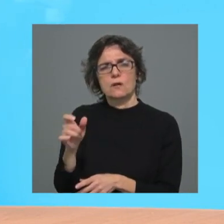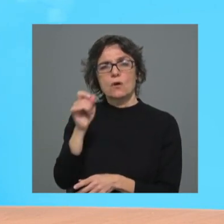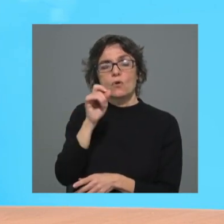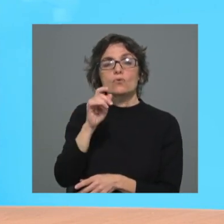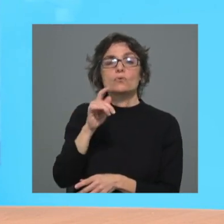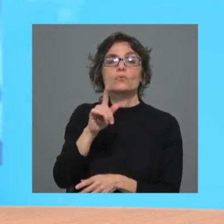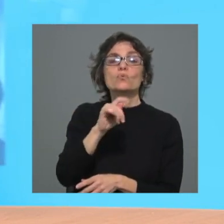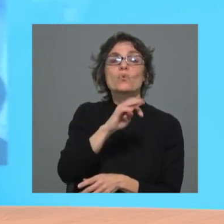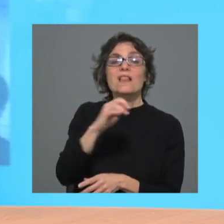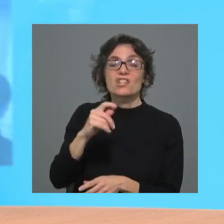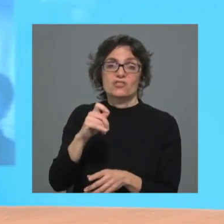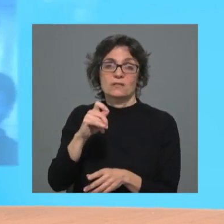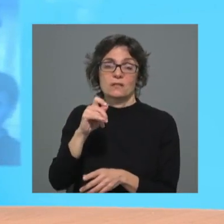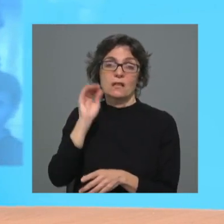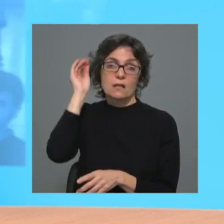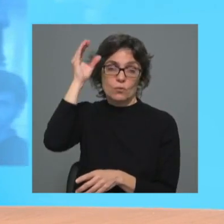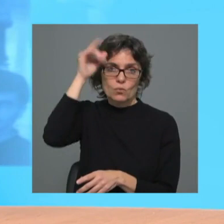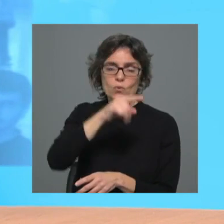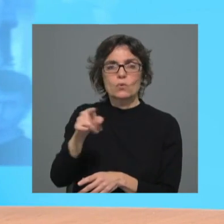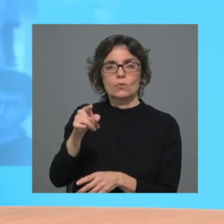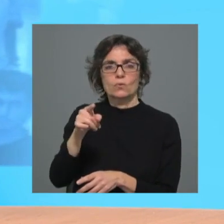guerra é alimentada em função da exploração mineira.